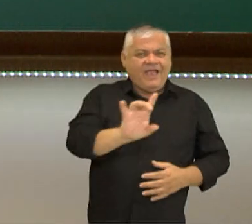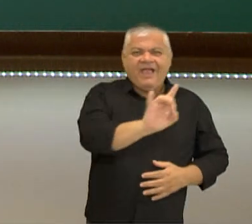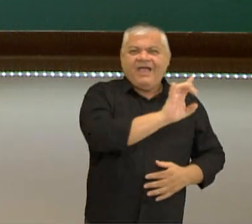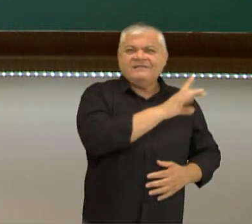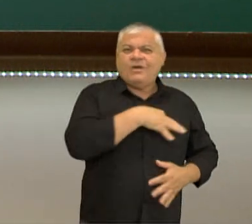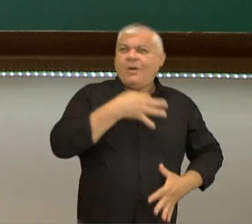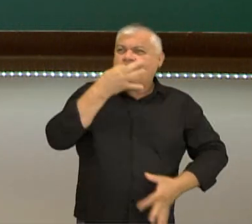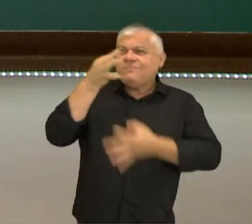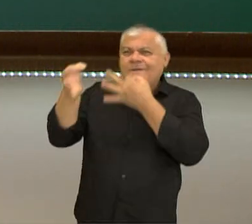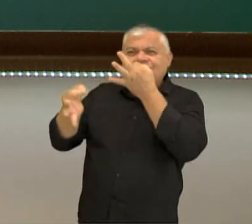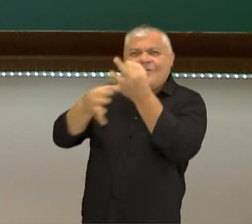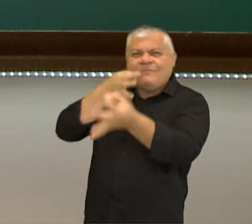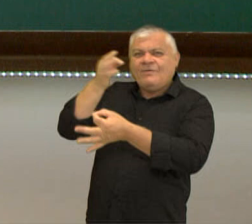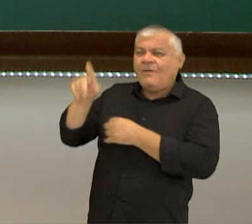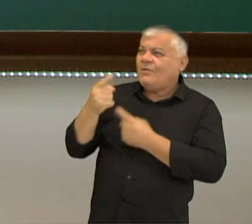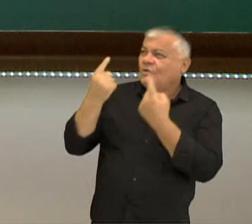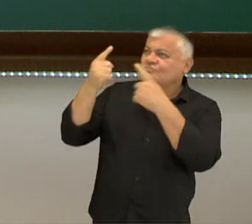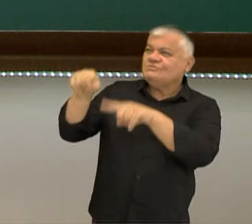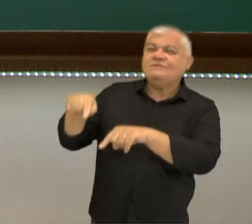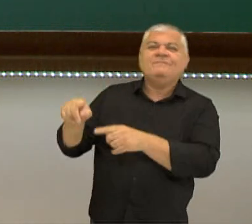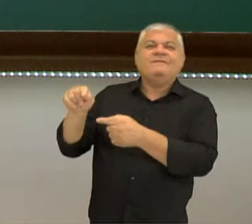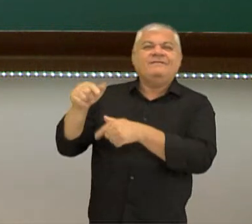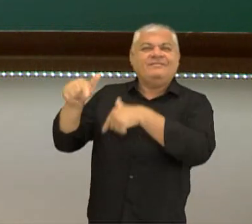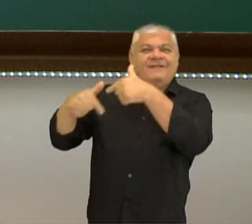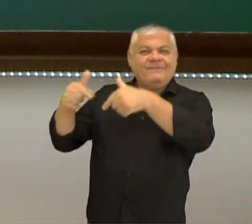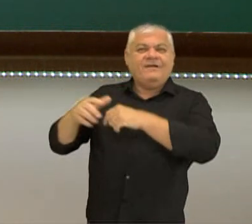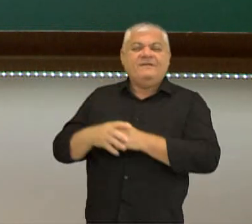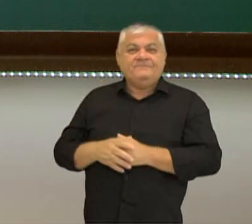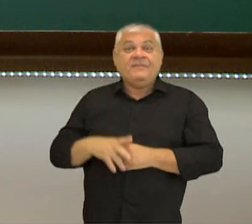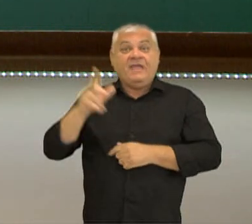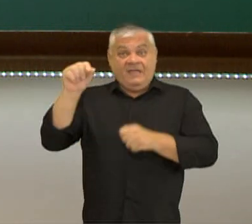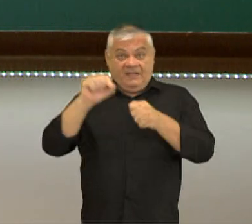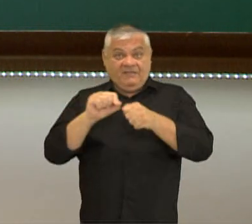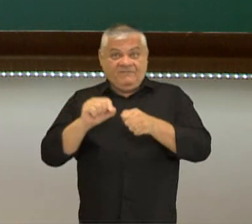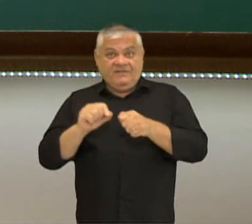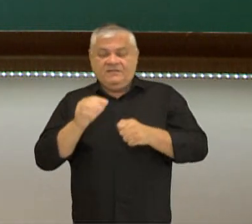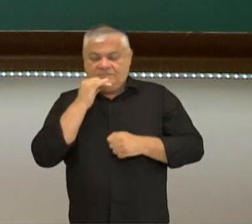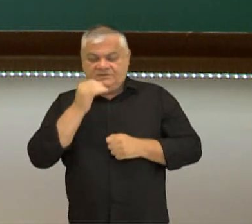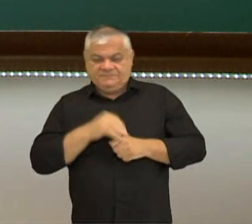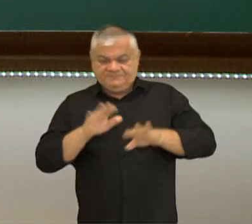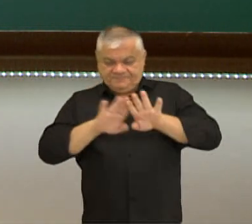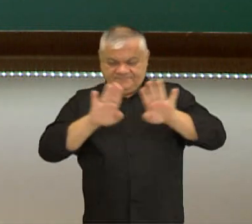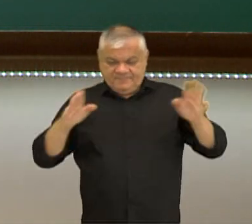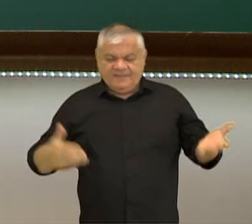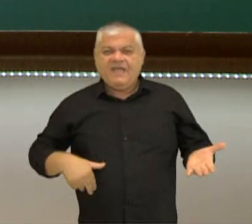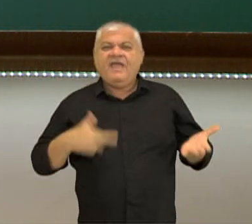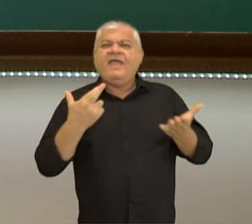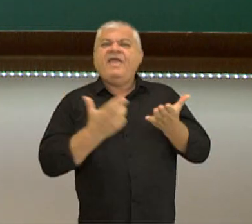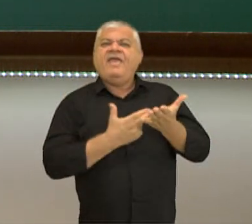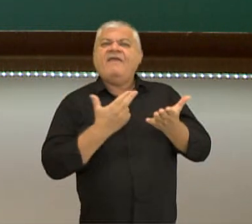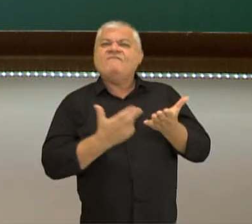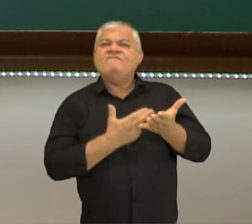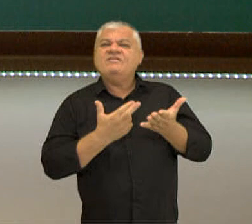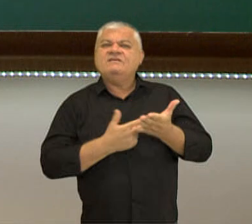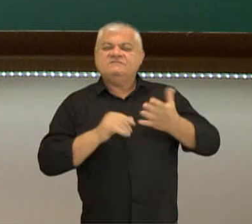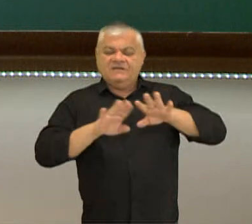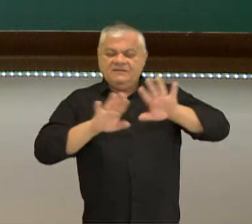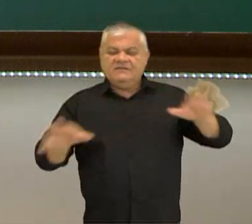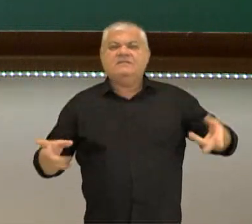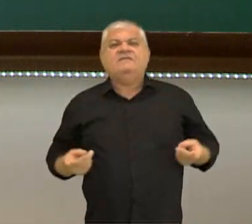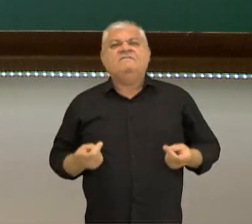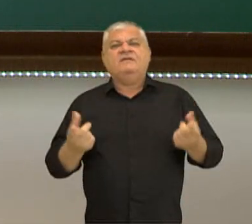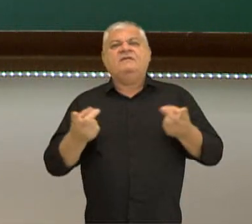questionar. Ele fez uma ação, por exemplo, de montar uma banca de revista e vender as suas obras por um preço muito